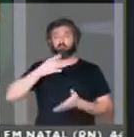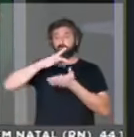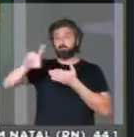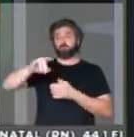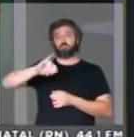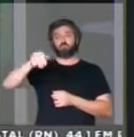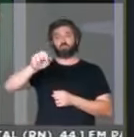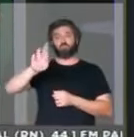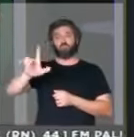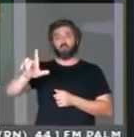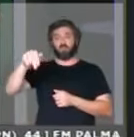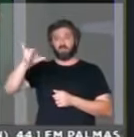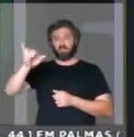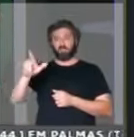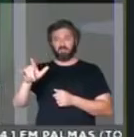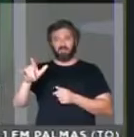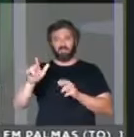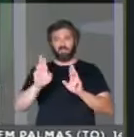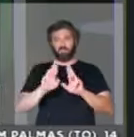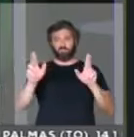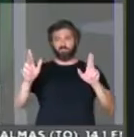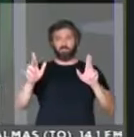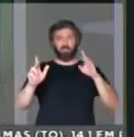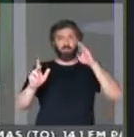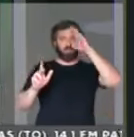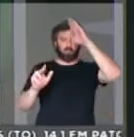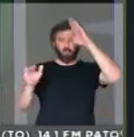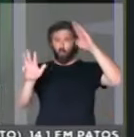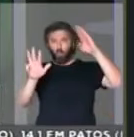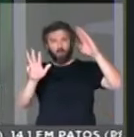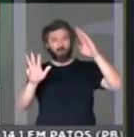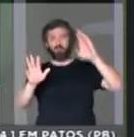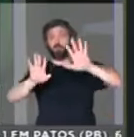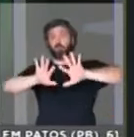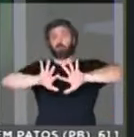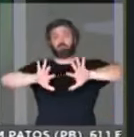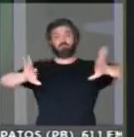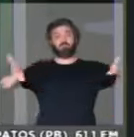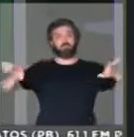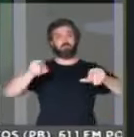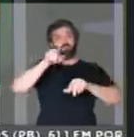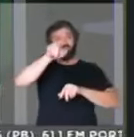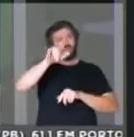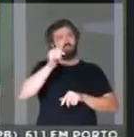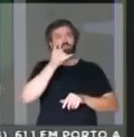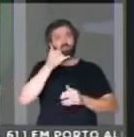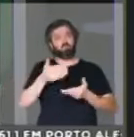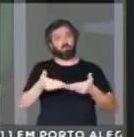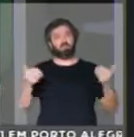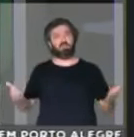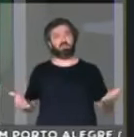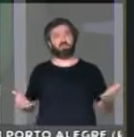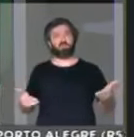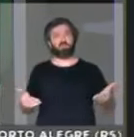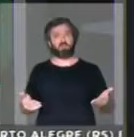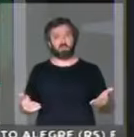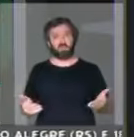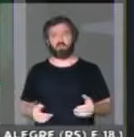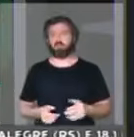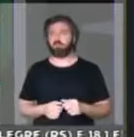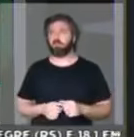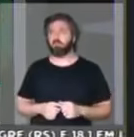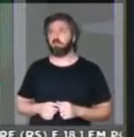jornal nacional de comparar a diferença imensa jornal nacional vocês se retratem nós temos um pedido de retratação e